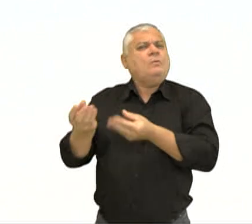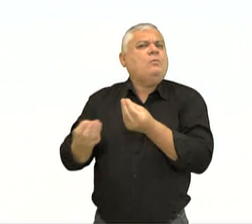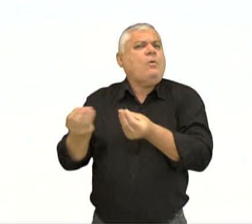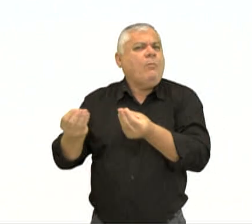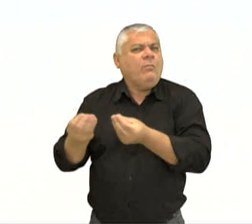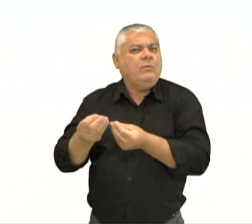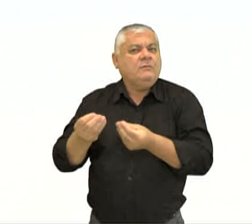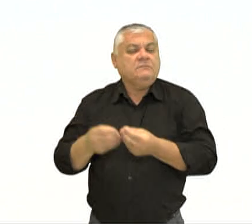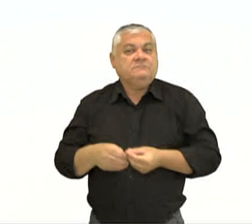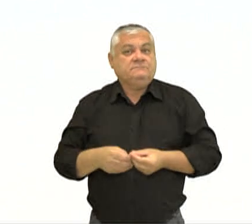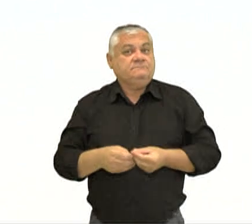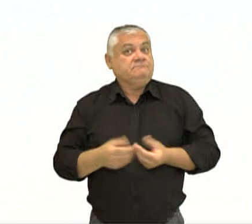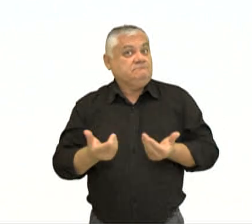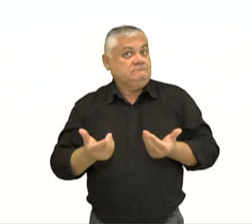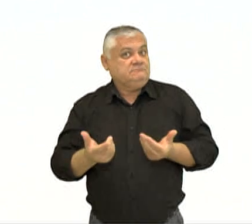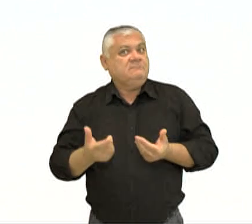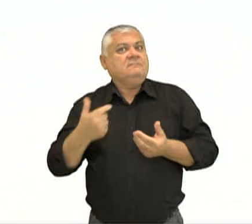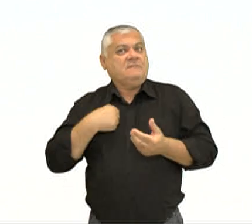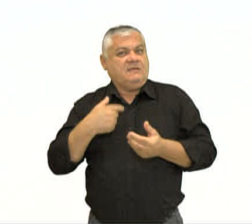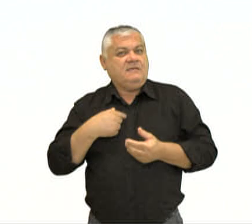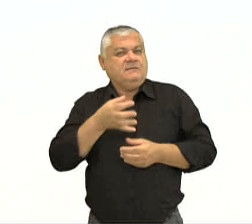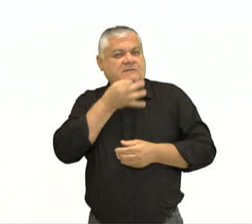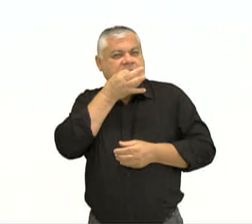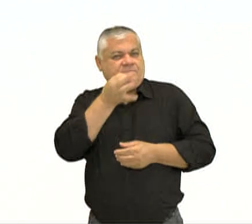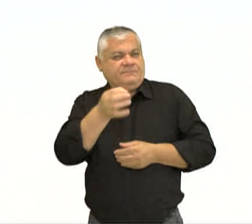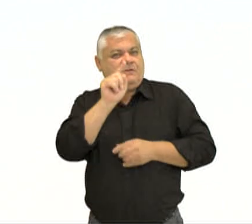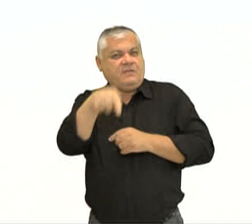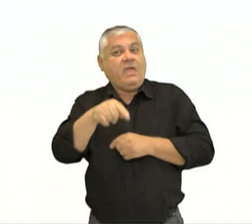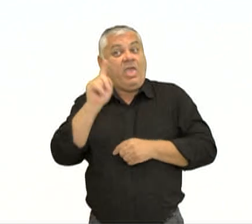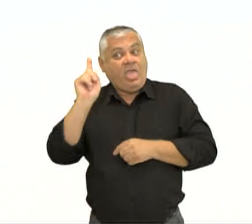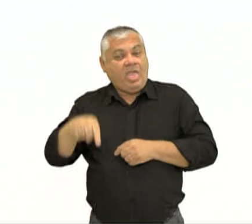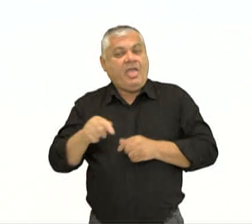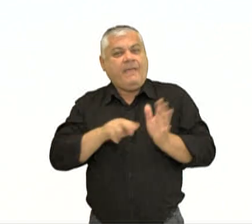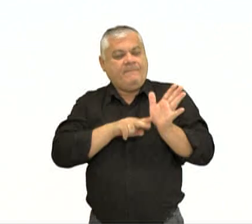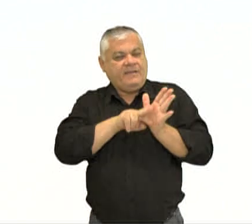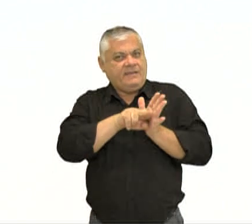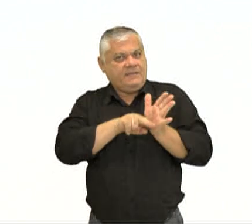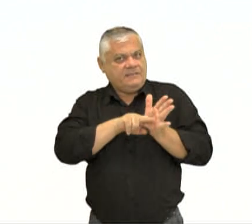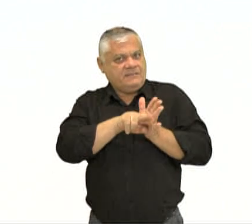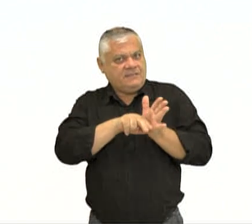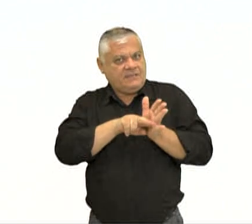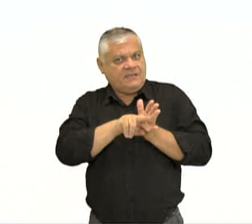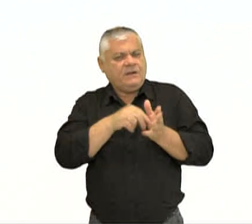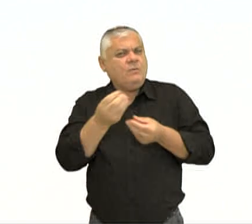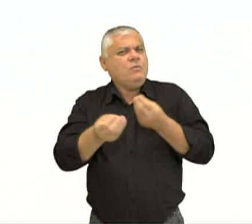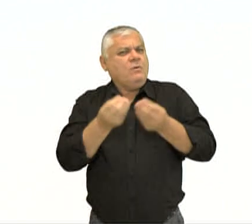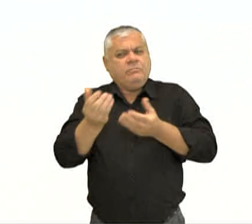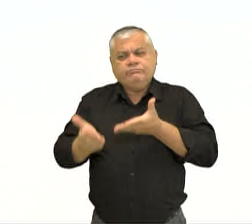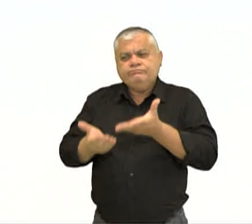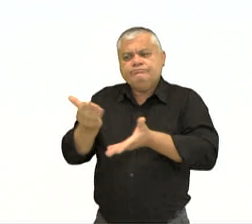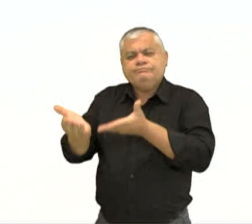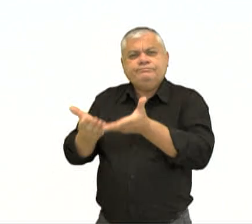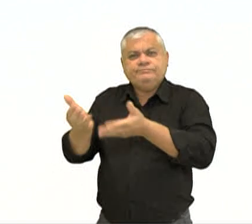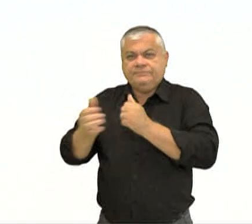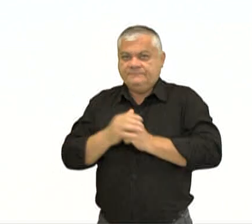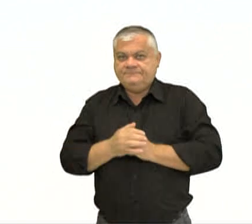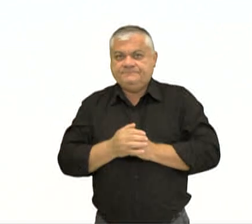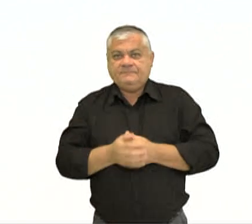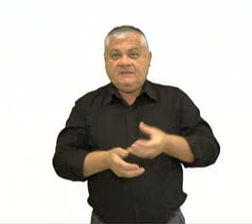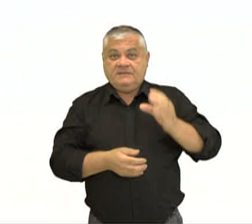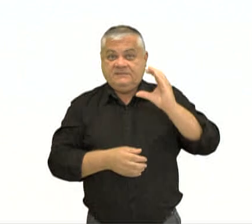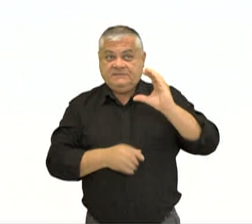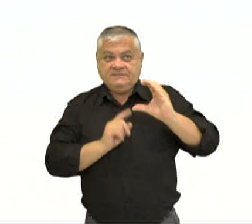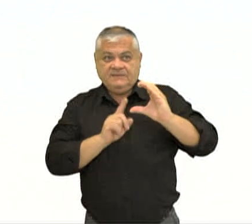dessa doença? A grande dica é uma doença bacteriana. Então, como que é feito mesmo o tratamento?